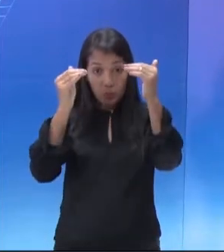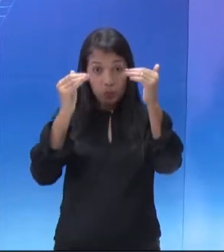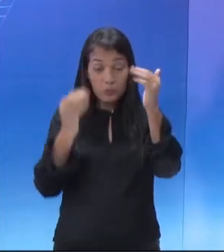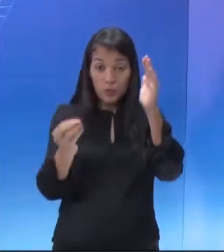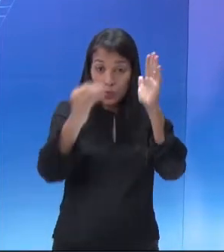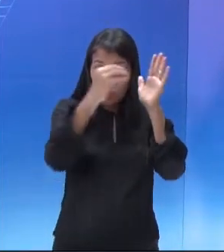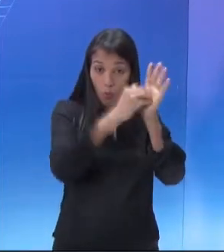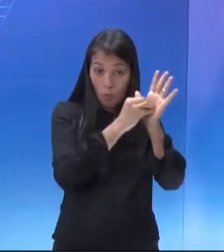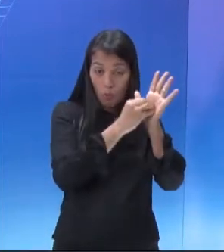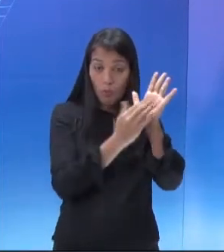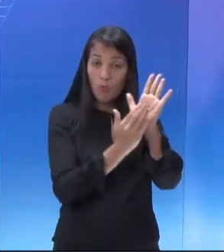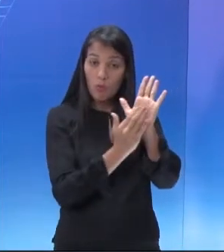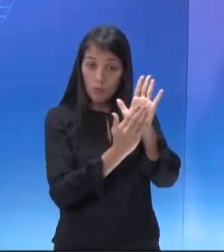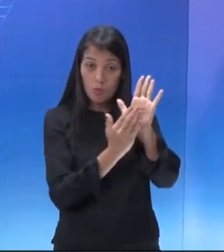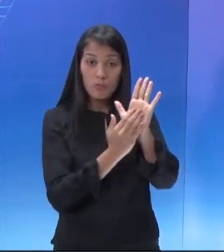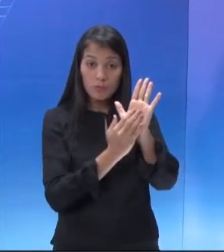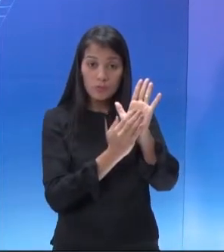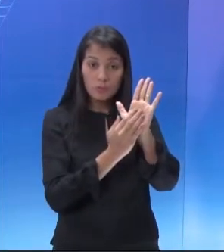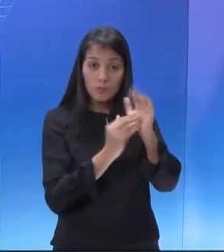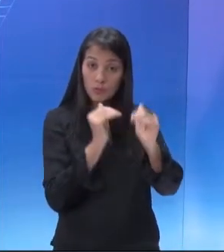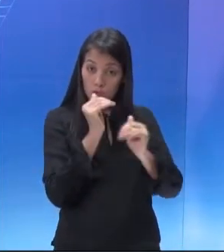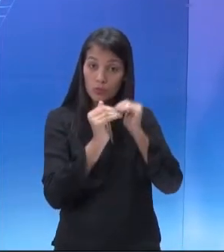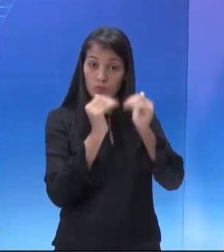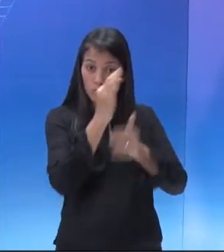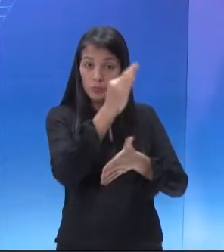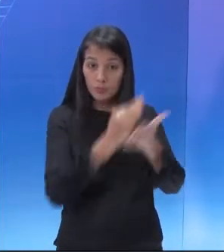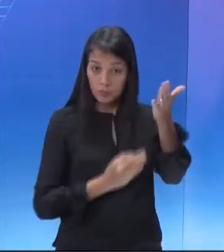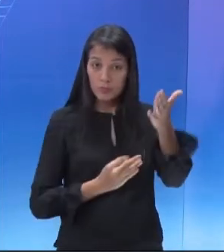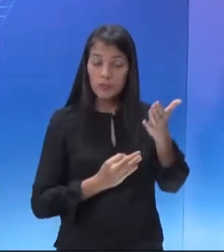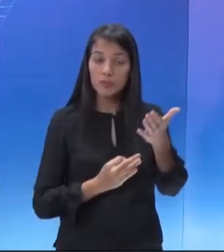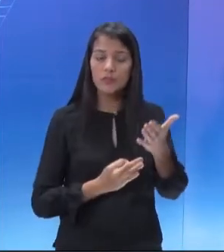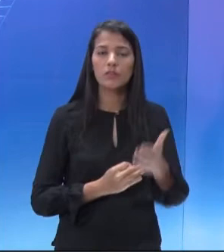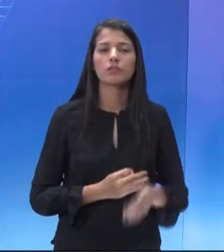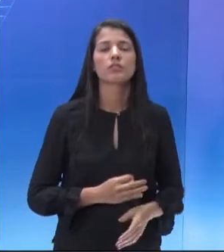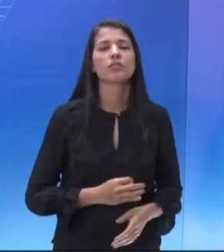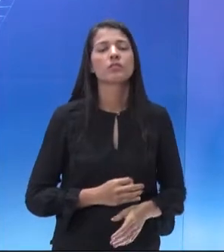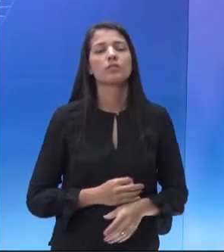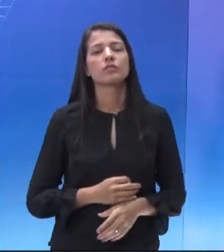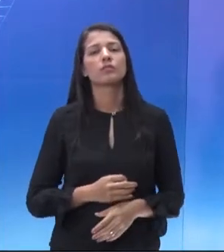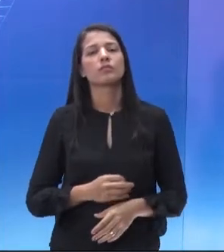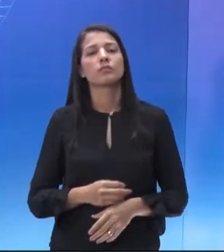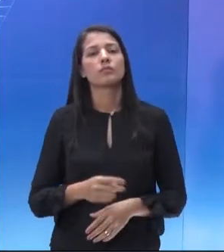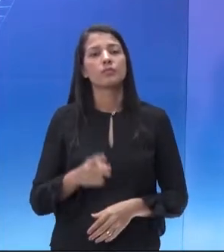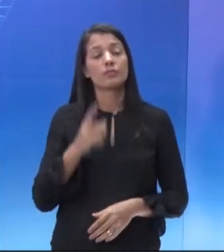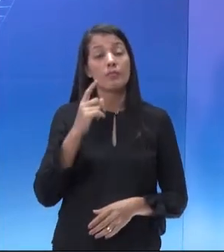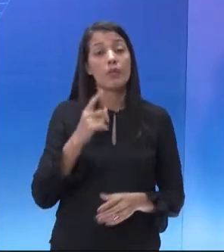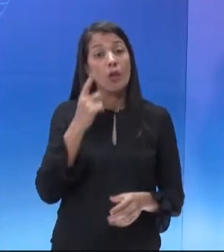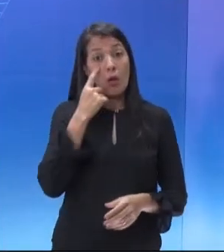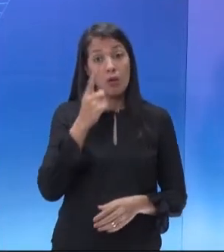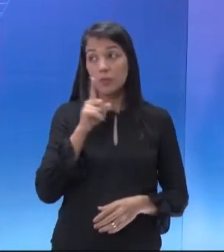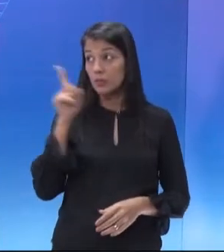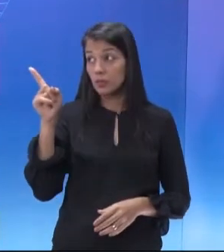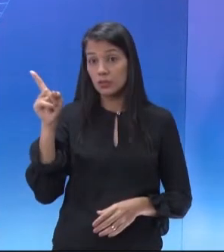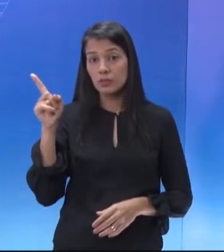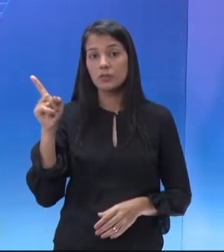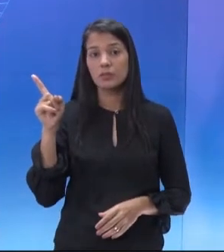aí e depois eu vou fazer um breve comentário sobre elas. Se liga aí na tela. A